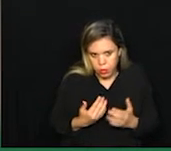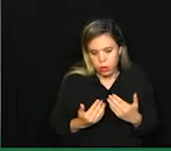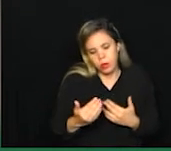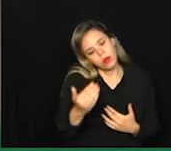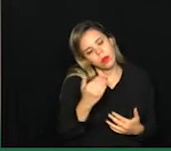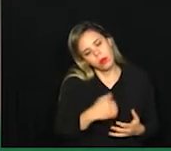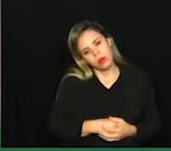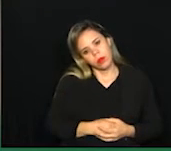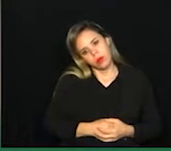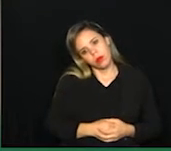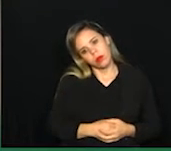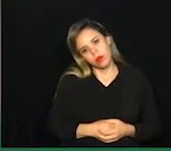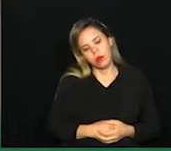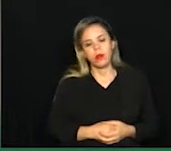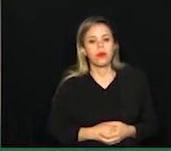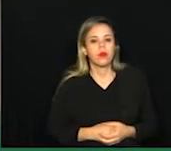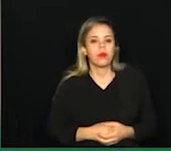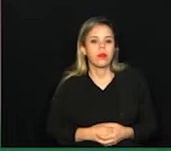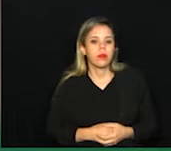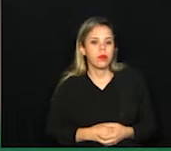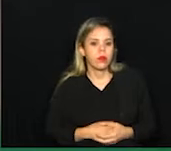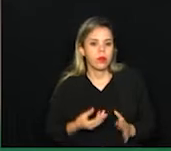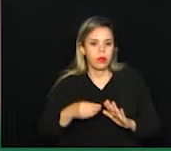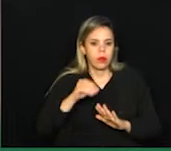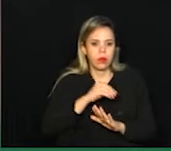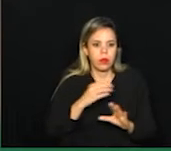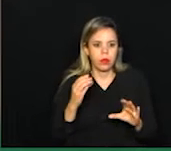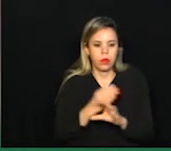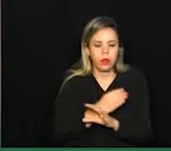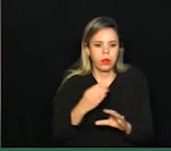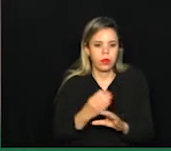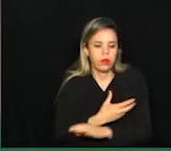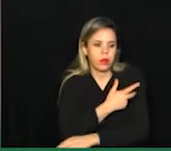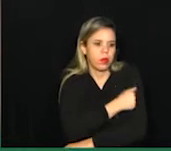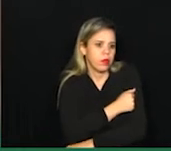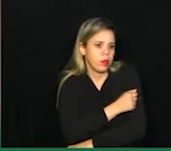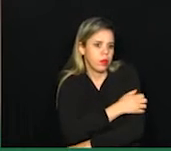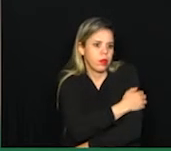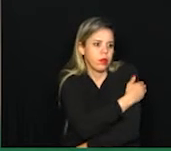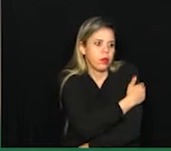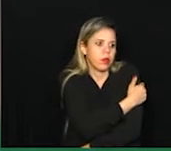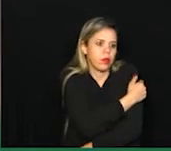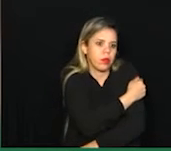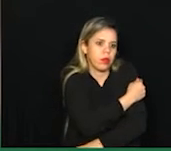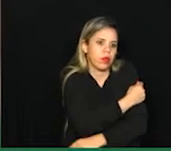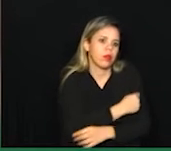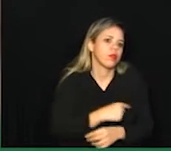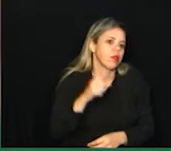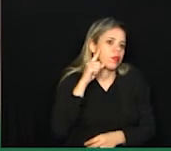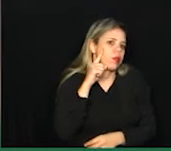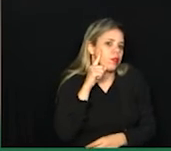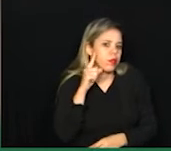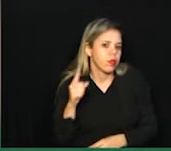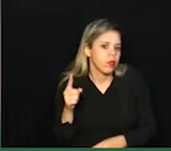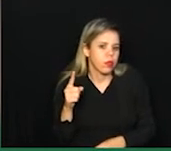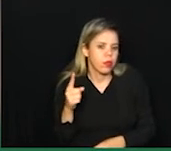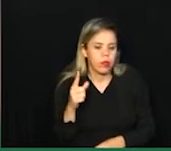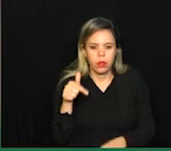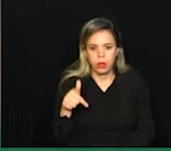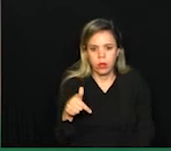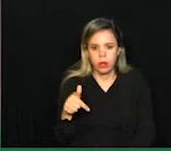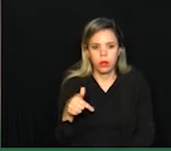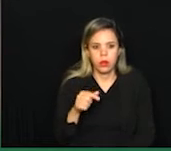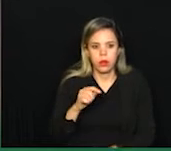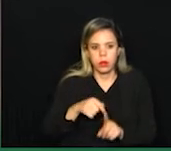próximo, como fica lá o calendário completo de vacinação. E no dia 17